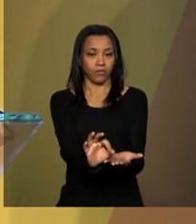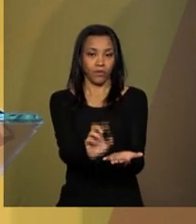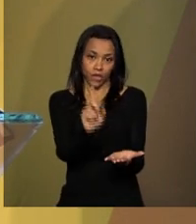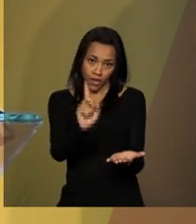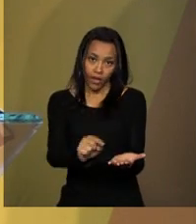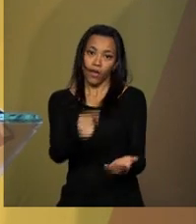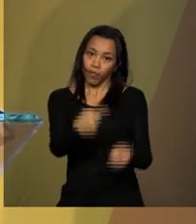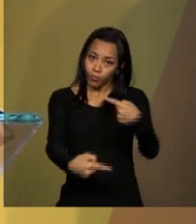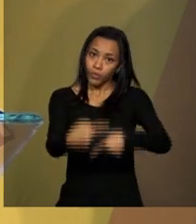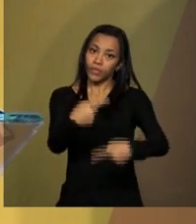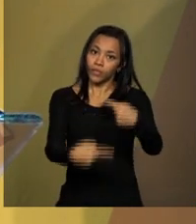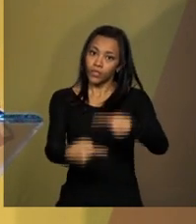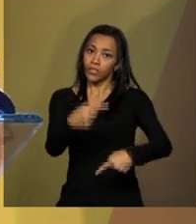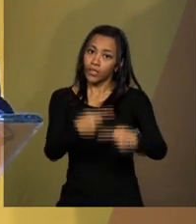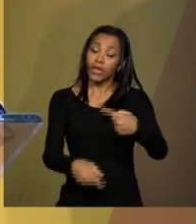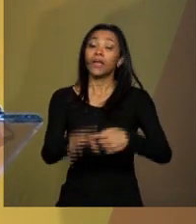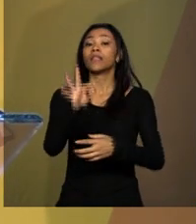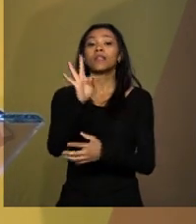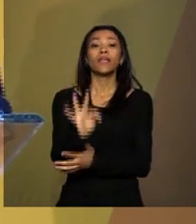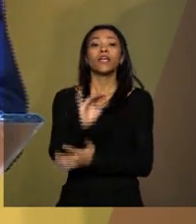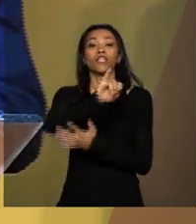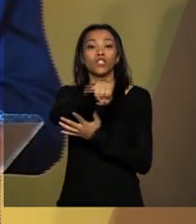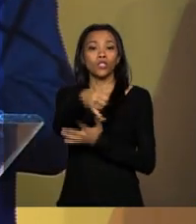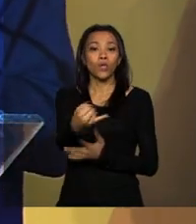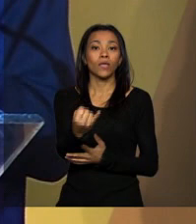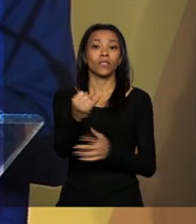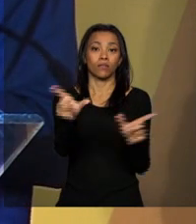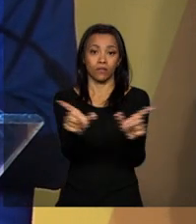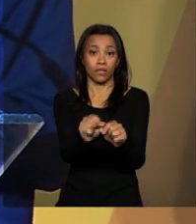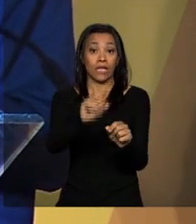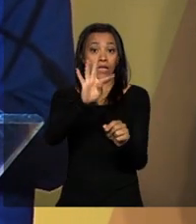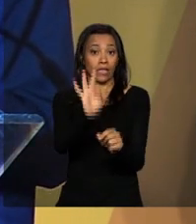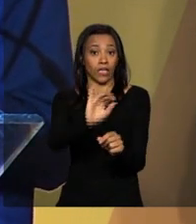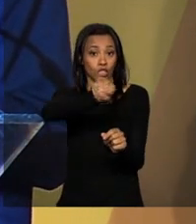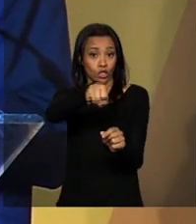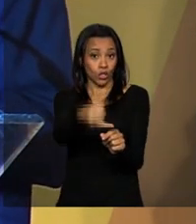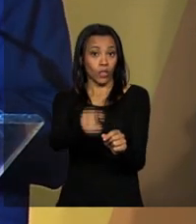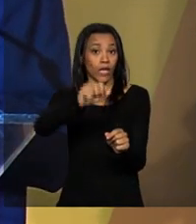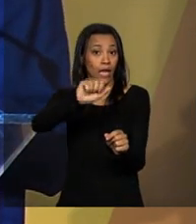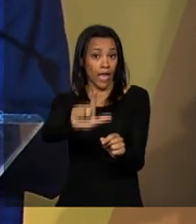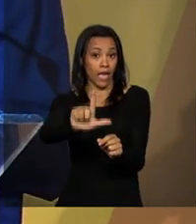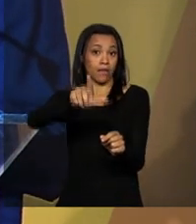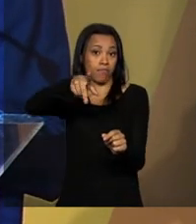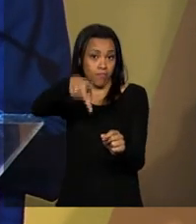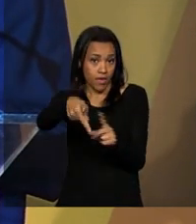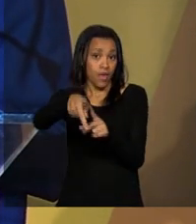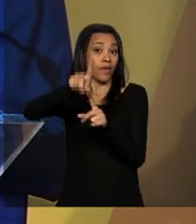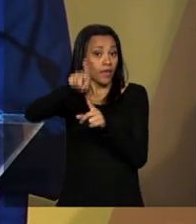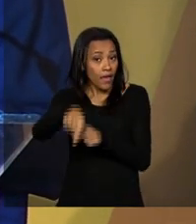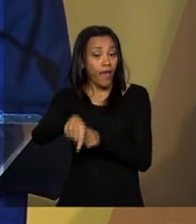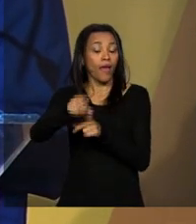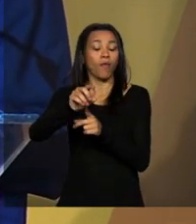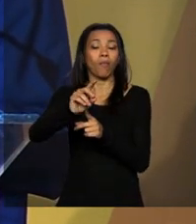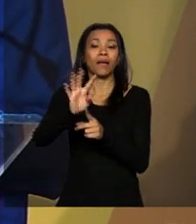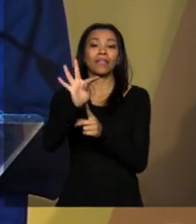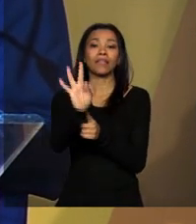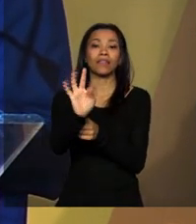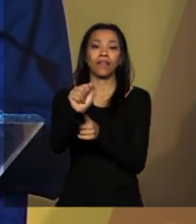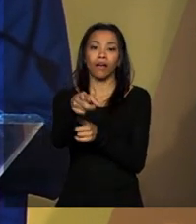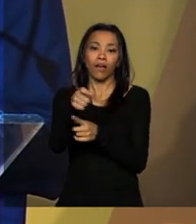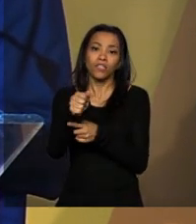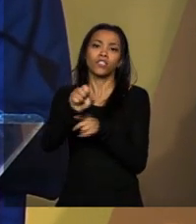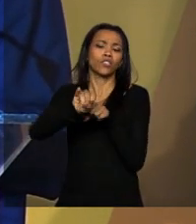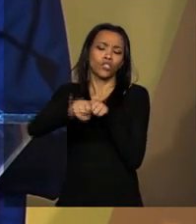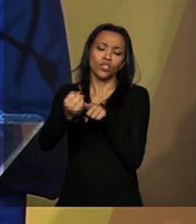35% tjlp que é o a de juros de longo prazo que é uma taxa